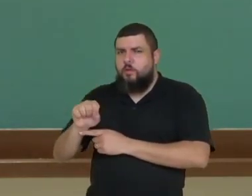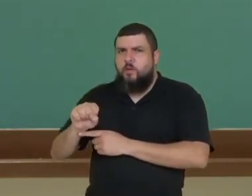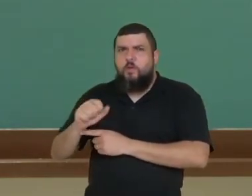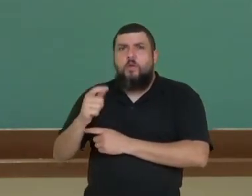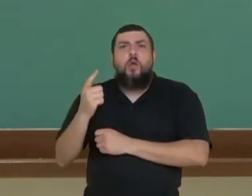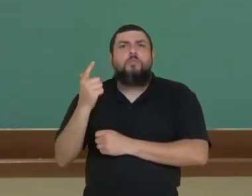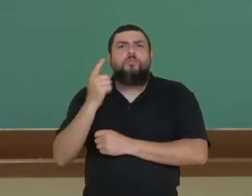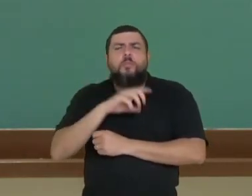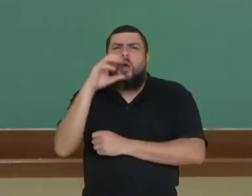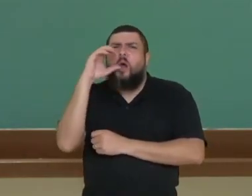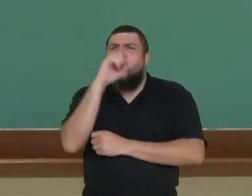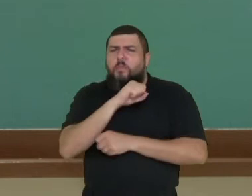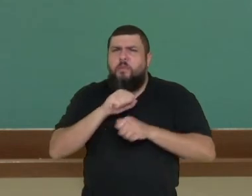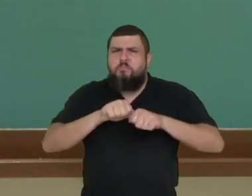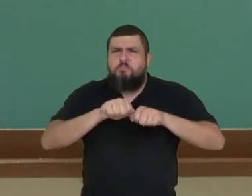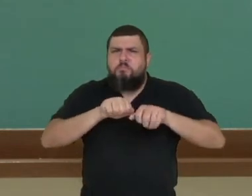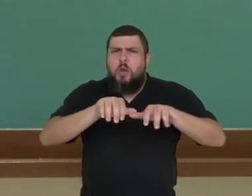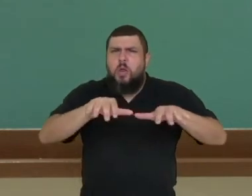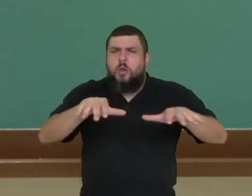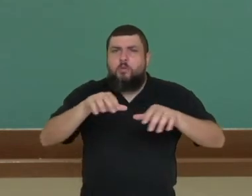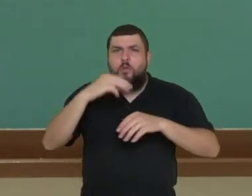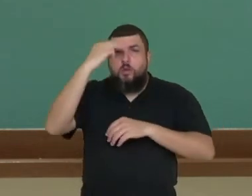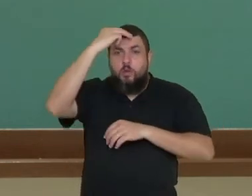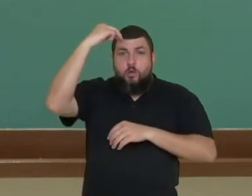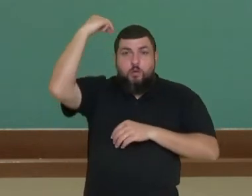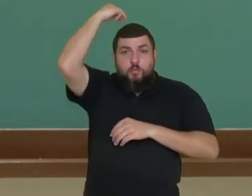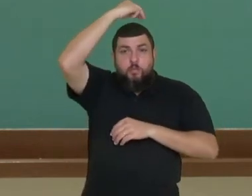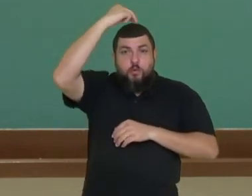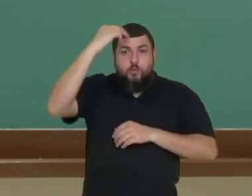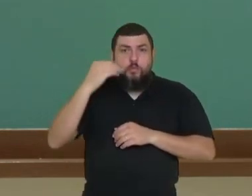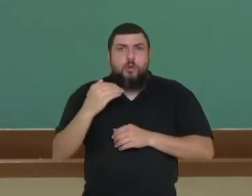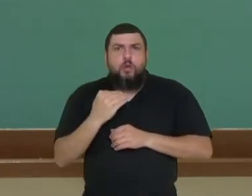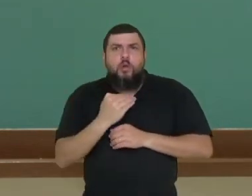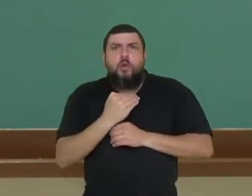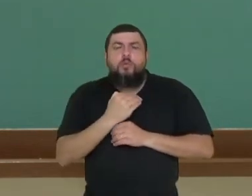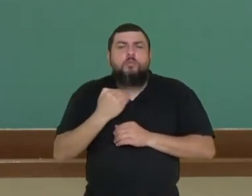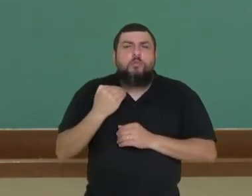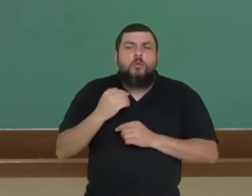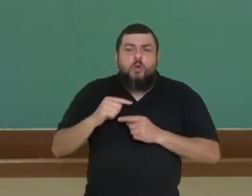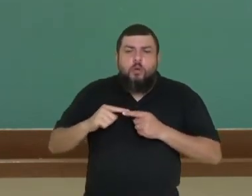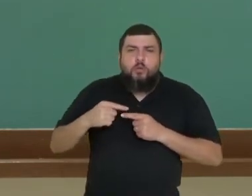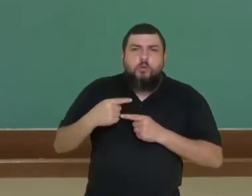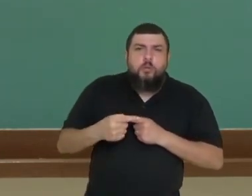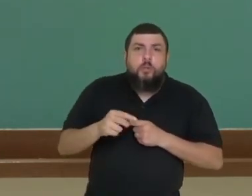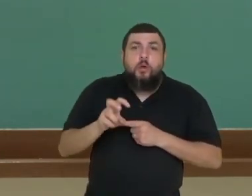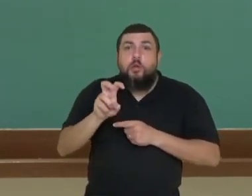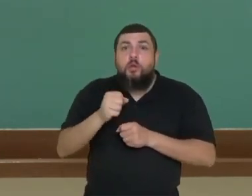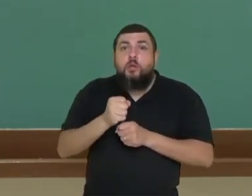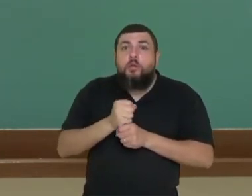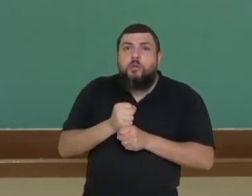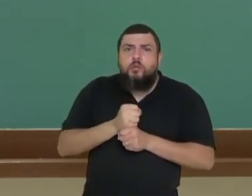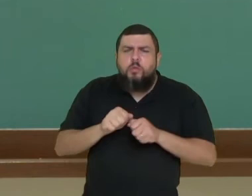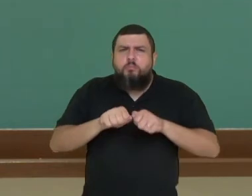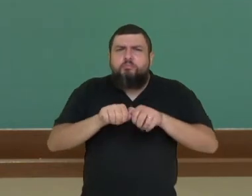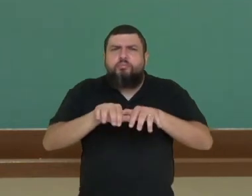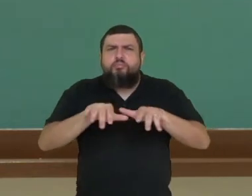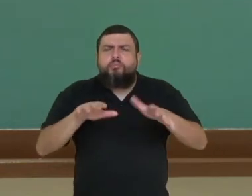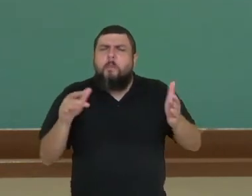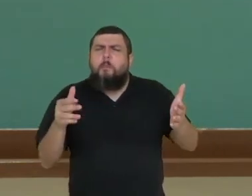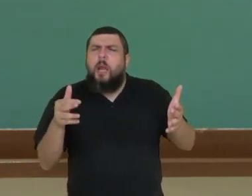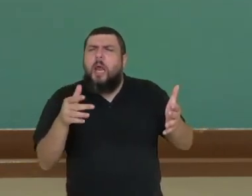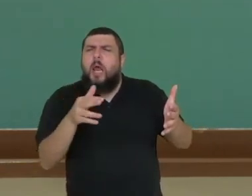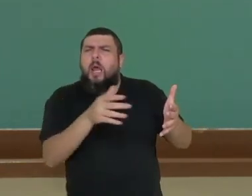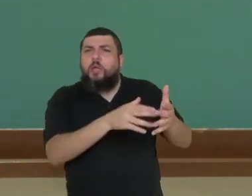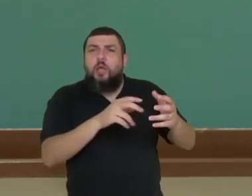incrível. Logo após a morte de Maomé, não demorou 5 anos, já começaram a expandir. 8 anos já foram para o Egito e não param por